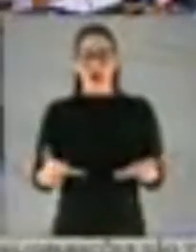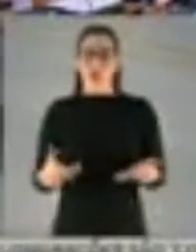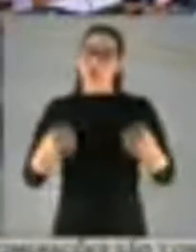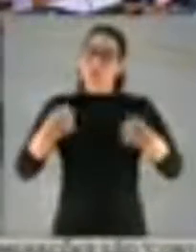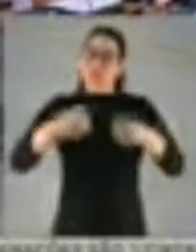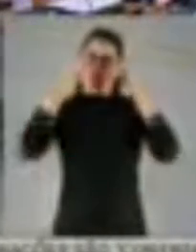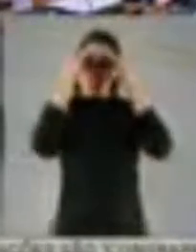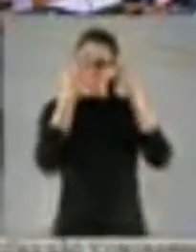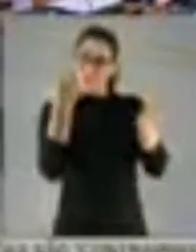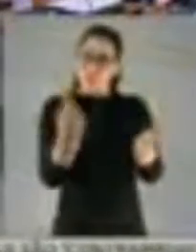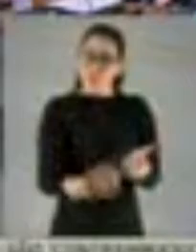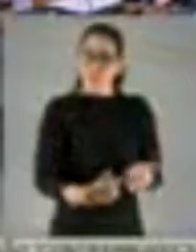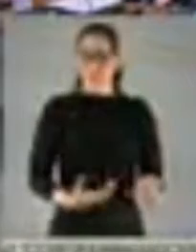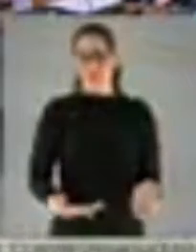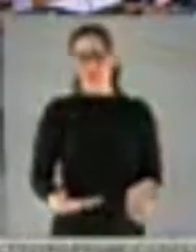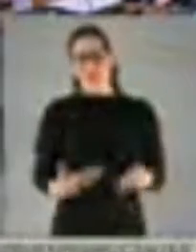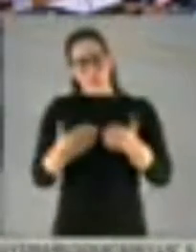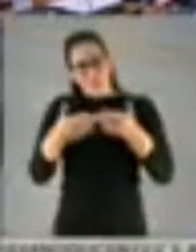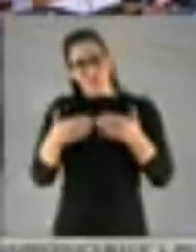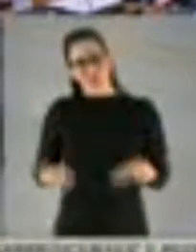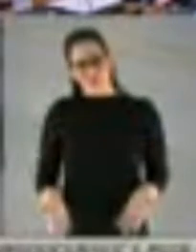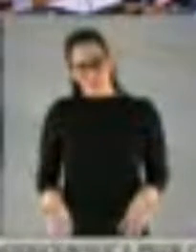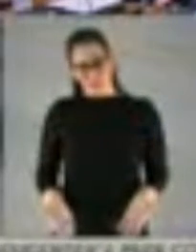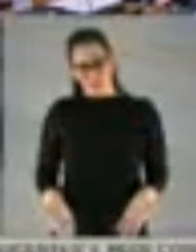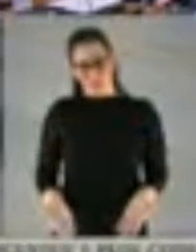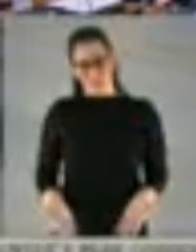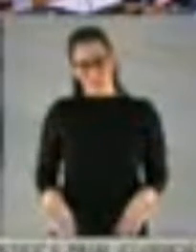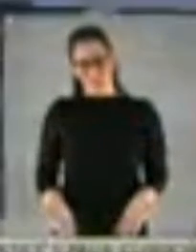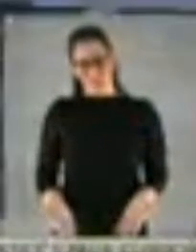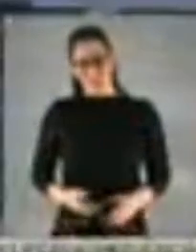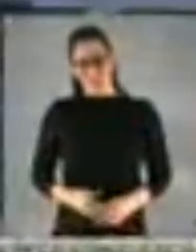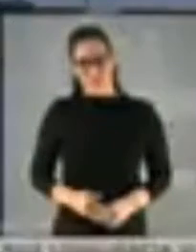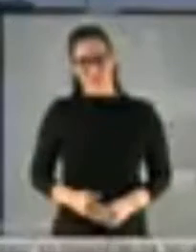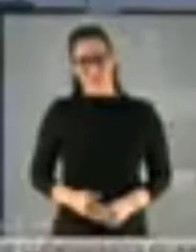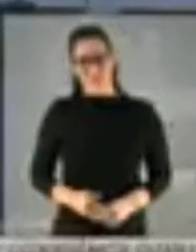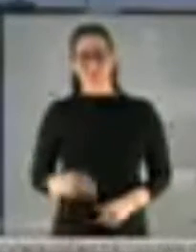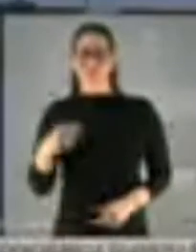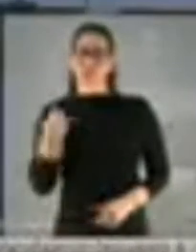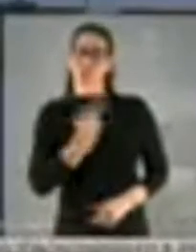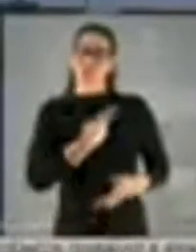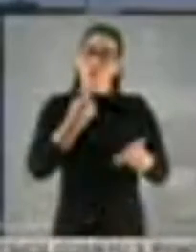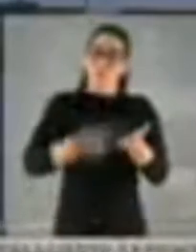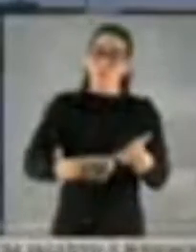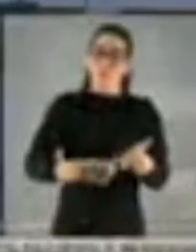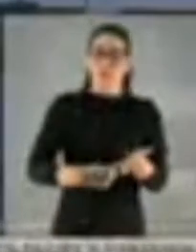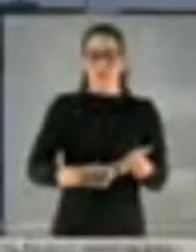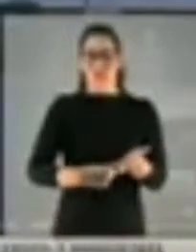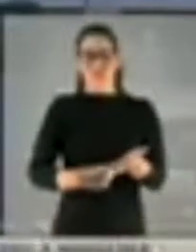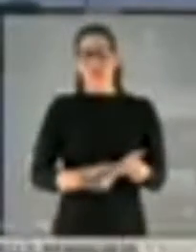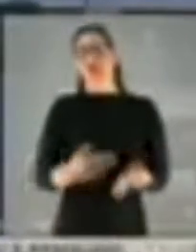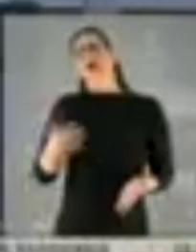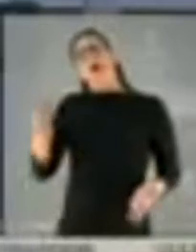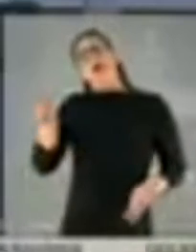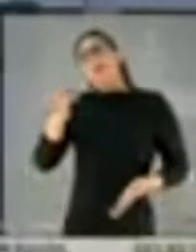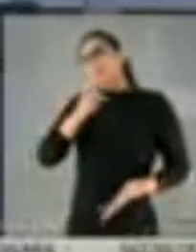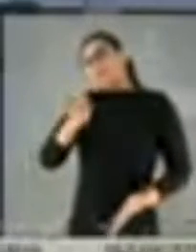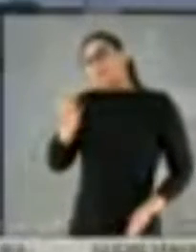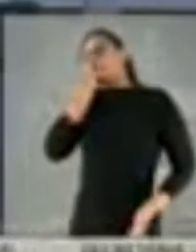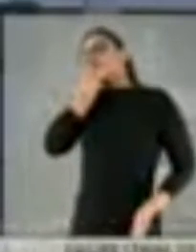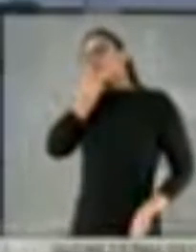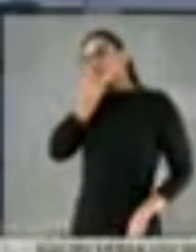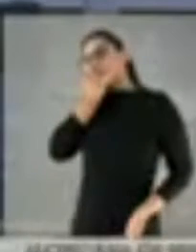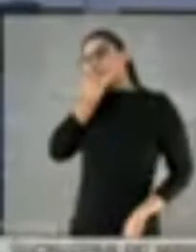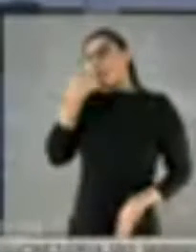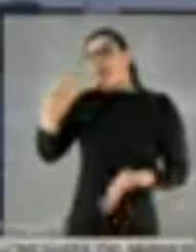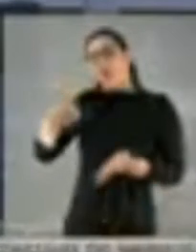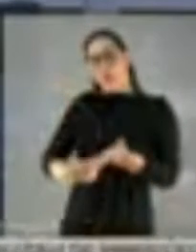acordo aqui. Por favor. O acordo não, nós fizemos. Presidente, me desculpe.